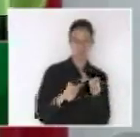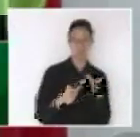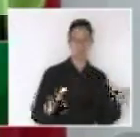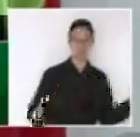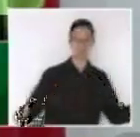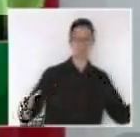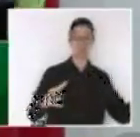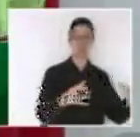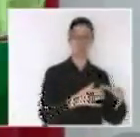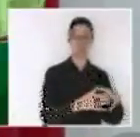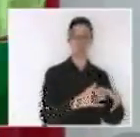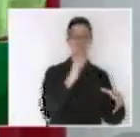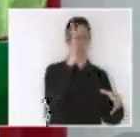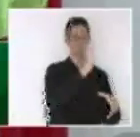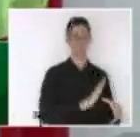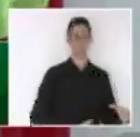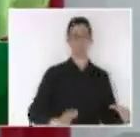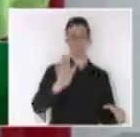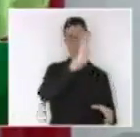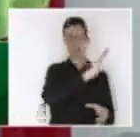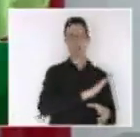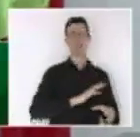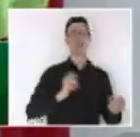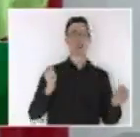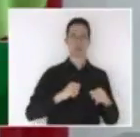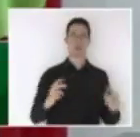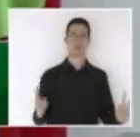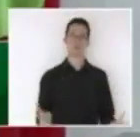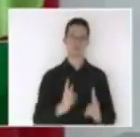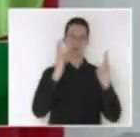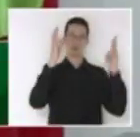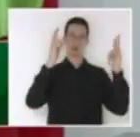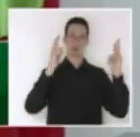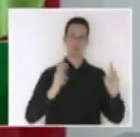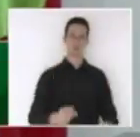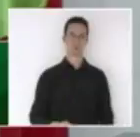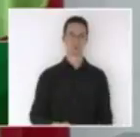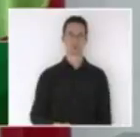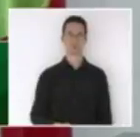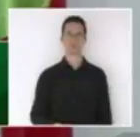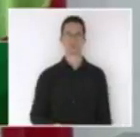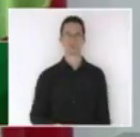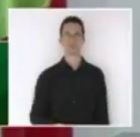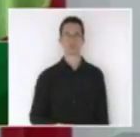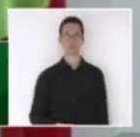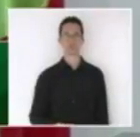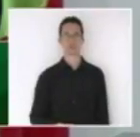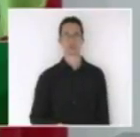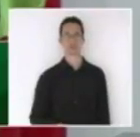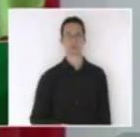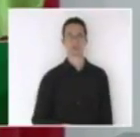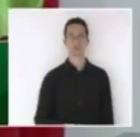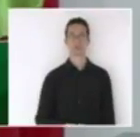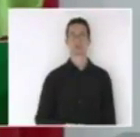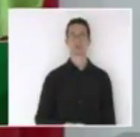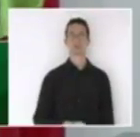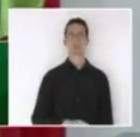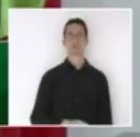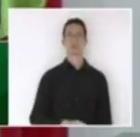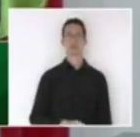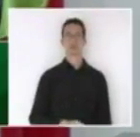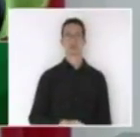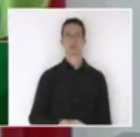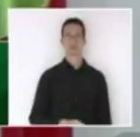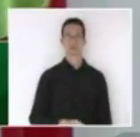válidos para todos os municípios de todos os estados. Naturalmente que aí tire, então,